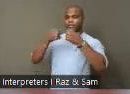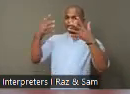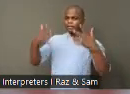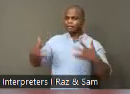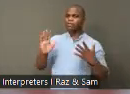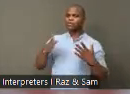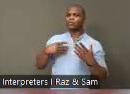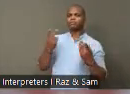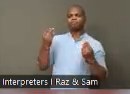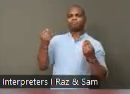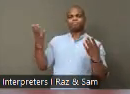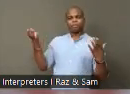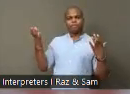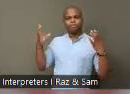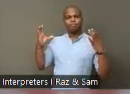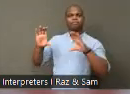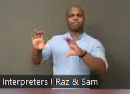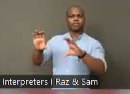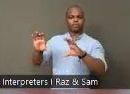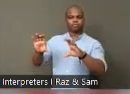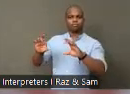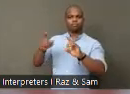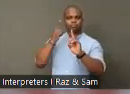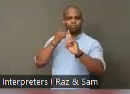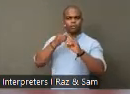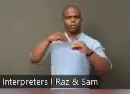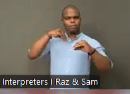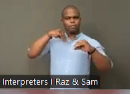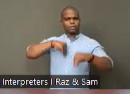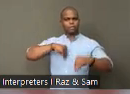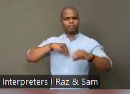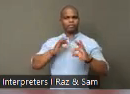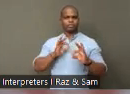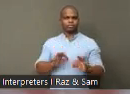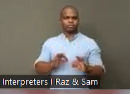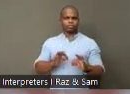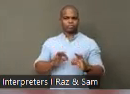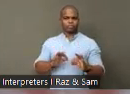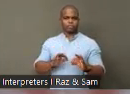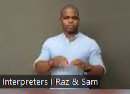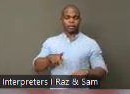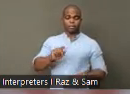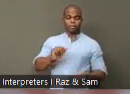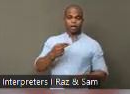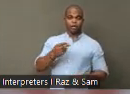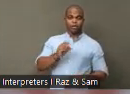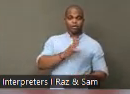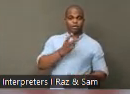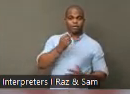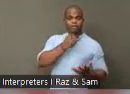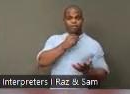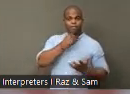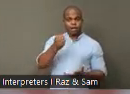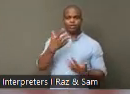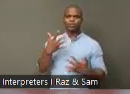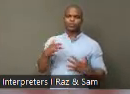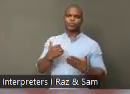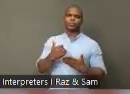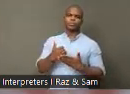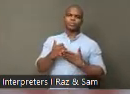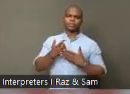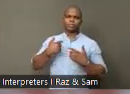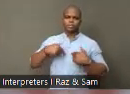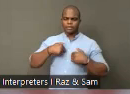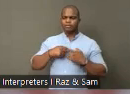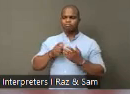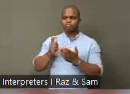da OPAS, que nos ajudou a obter fundos e medicamentos e kits de testagem em custo